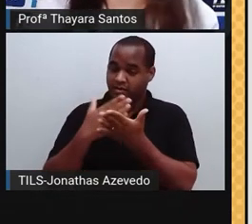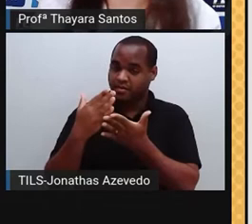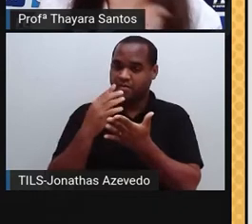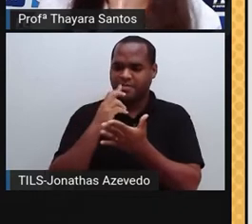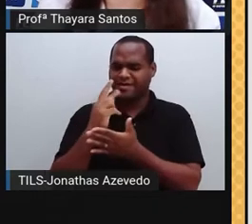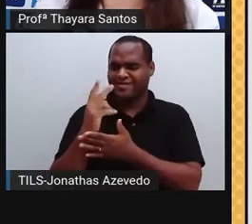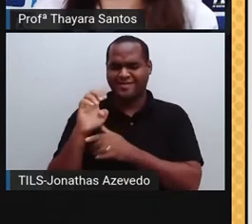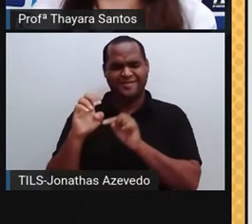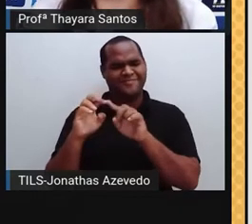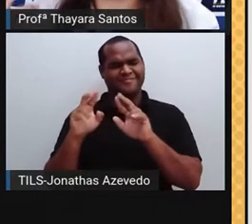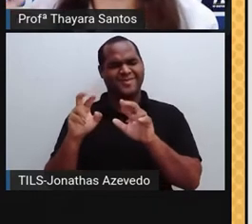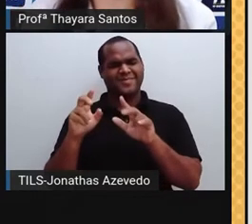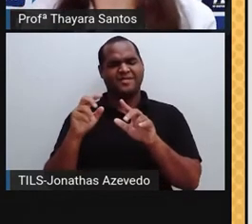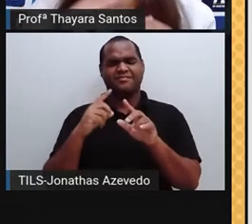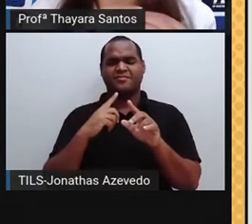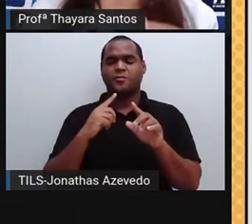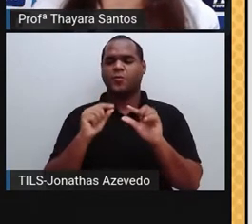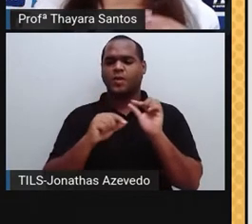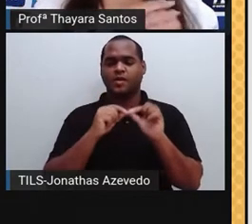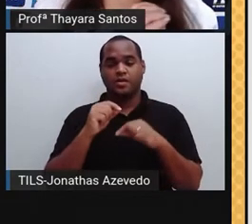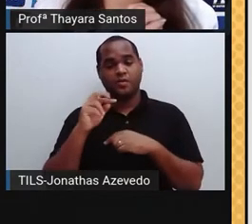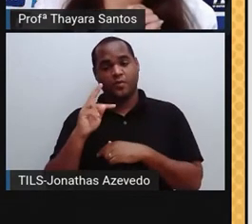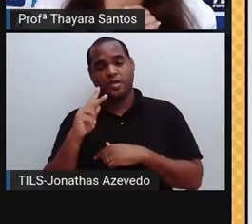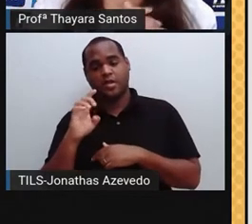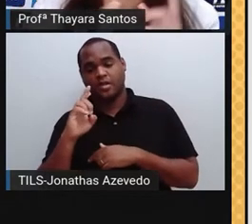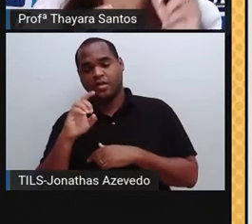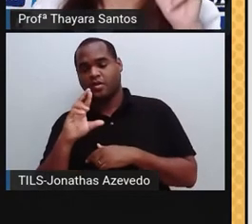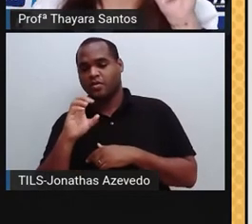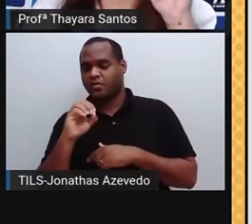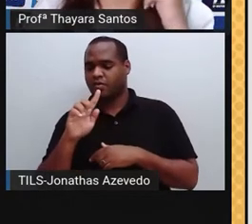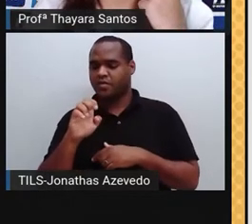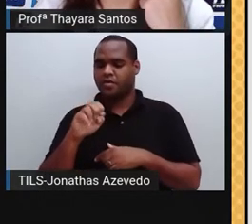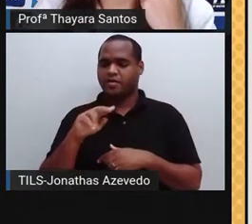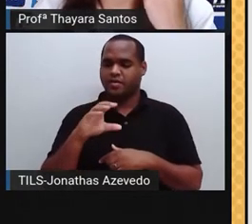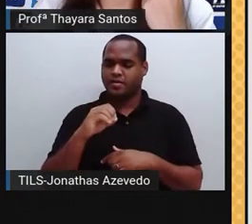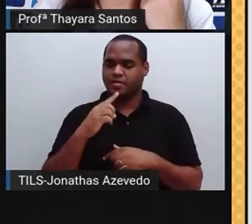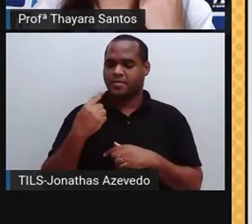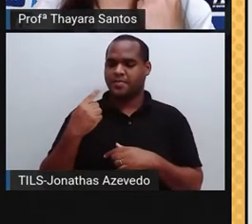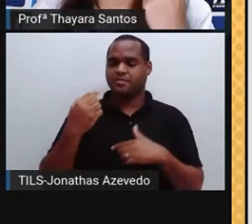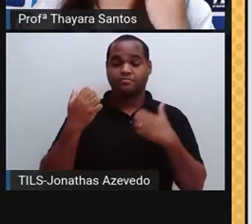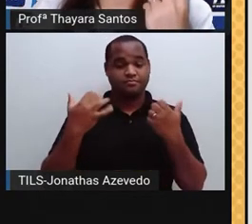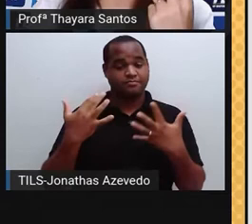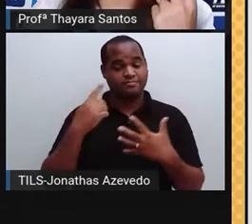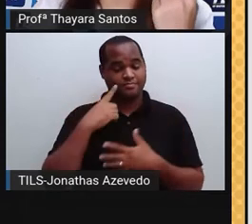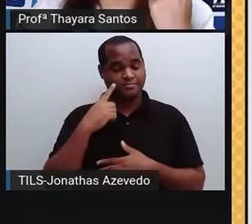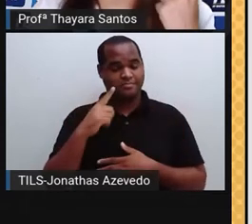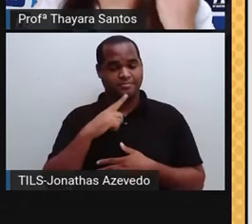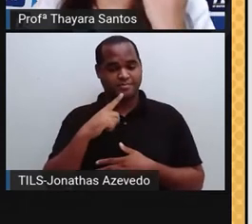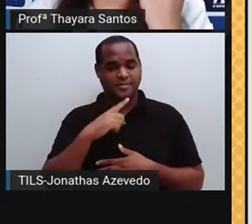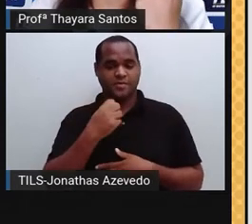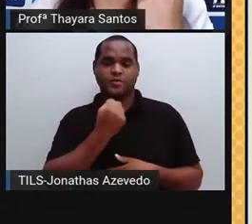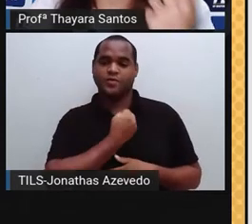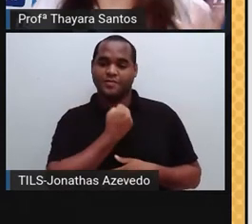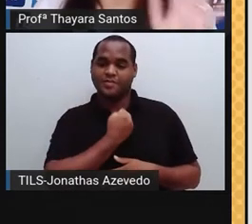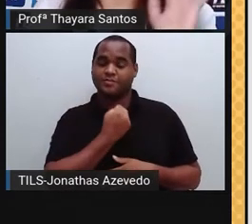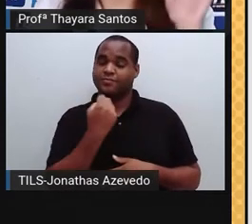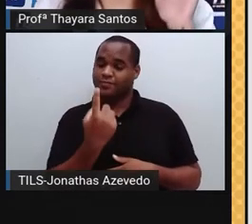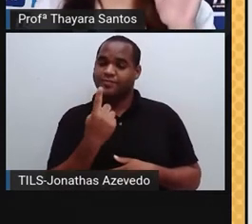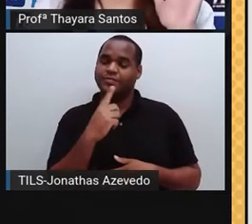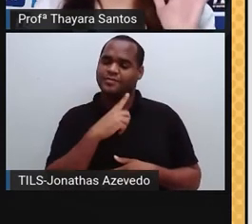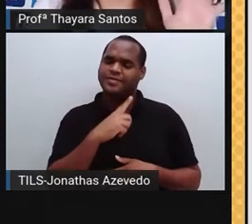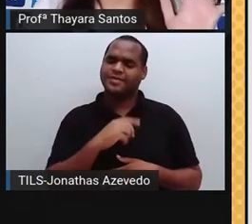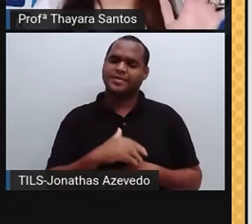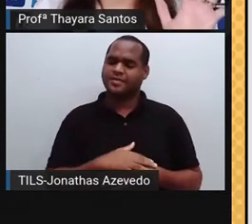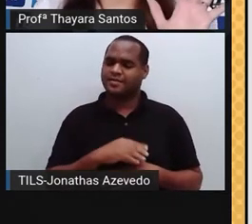não o hidrogênio que ficou com HI? Porque o hidrogênio, ele veio primeiro. Ele tem um, o número atômico dele é 1. Então, ele